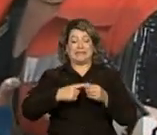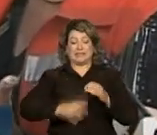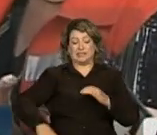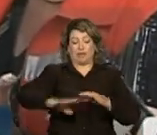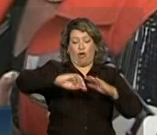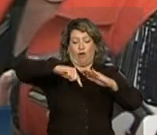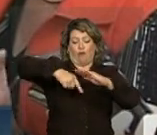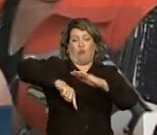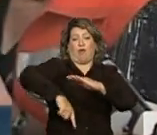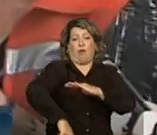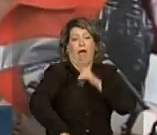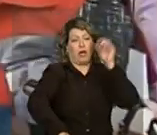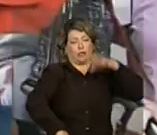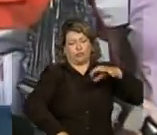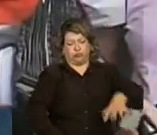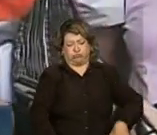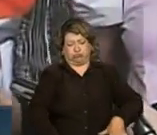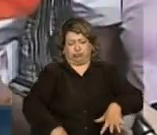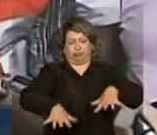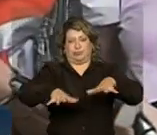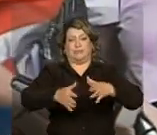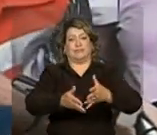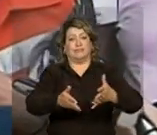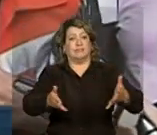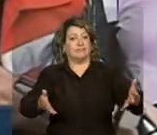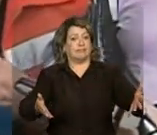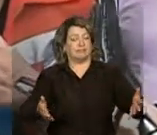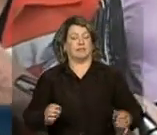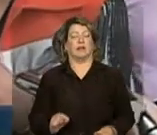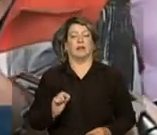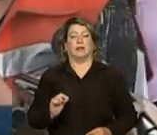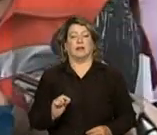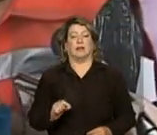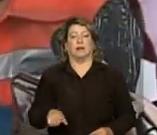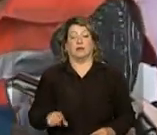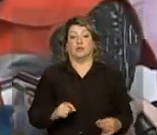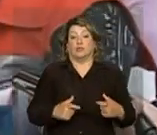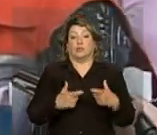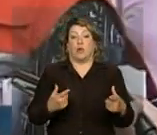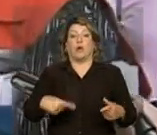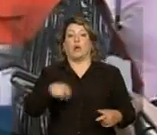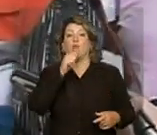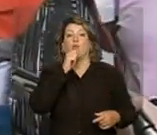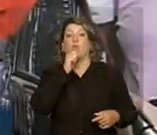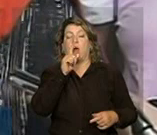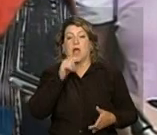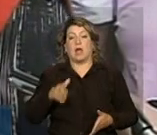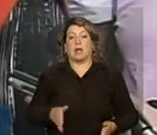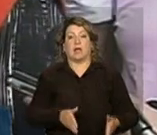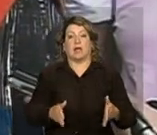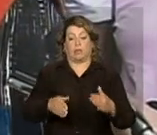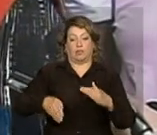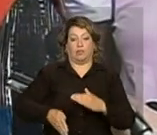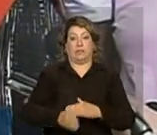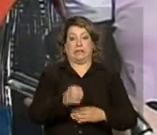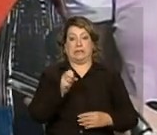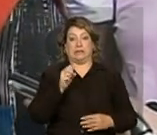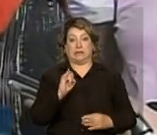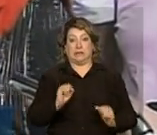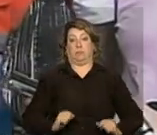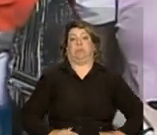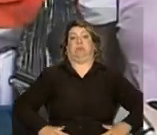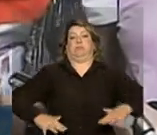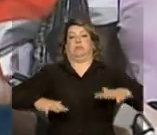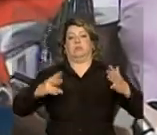fundo, né? É uma sorte lá não ter um rio passando caudaloso